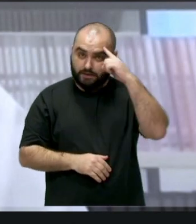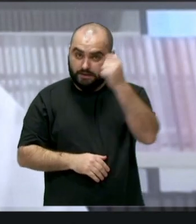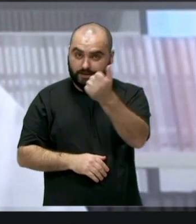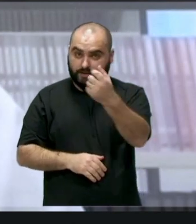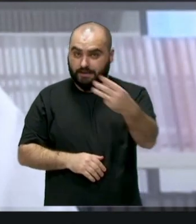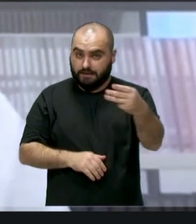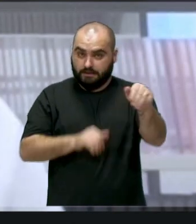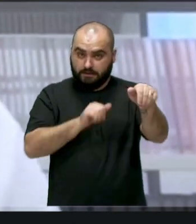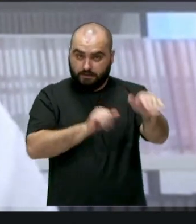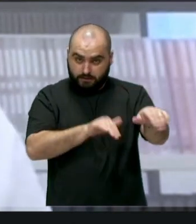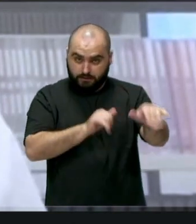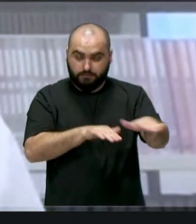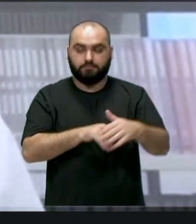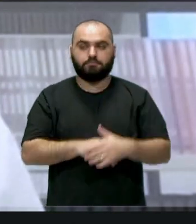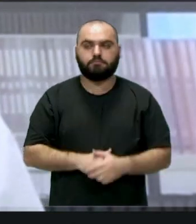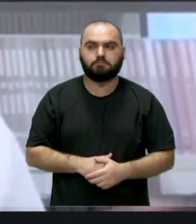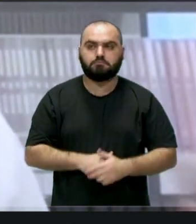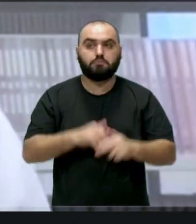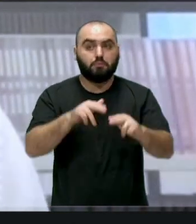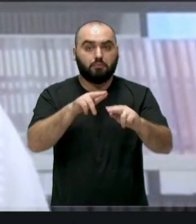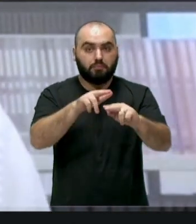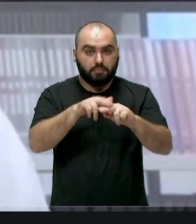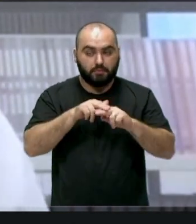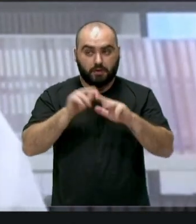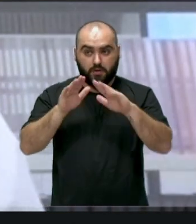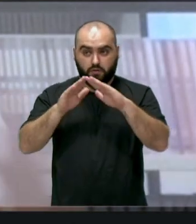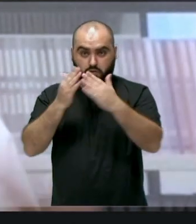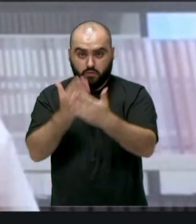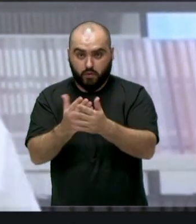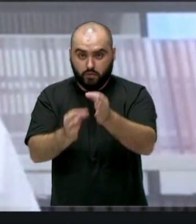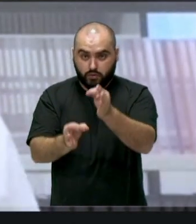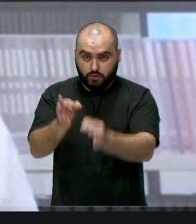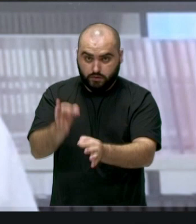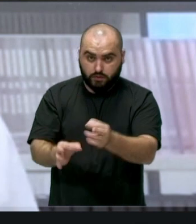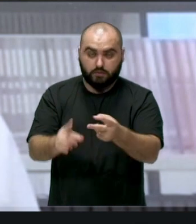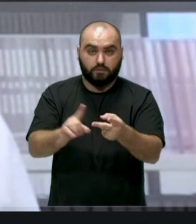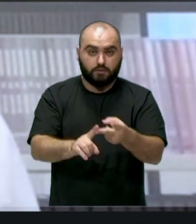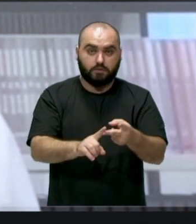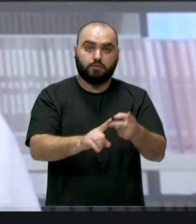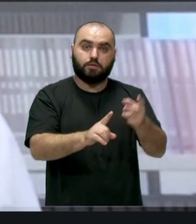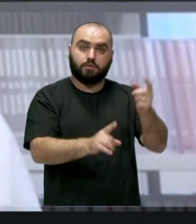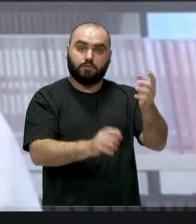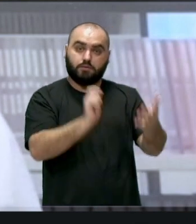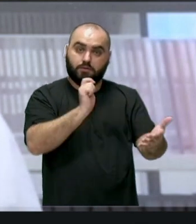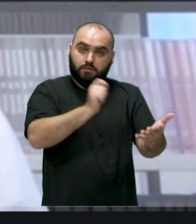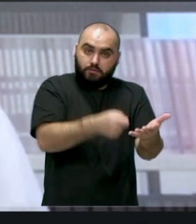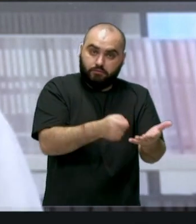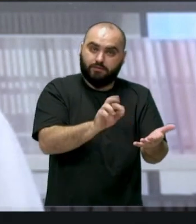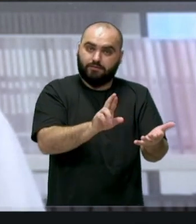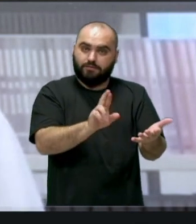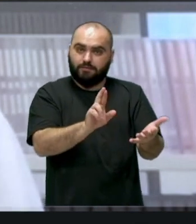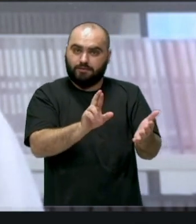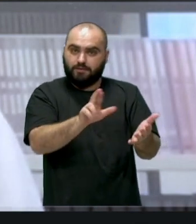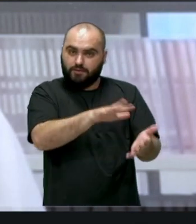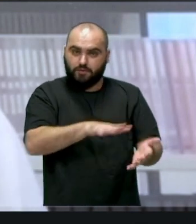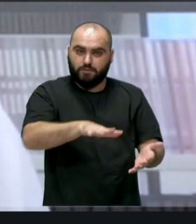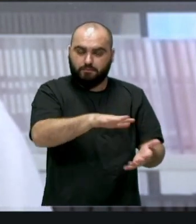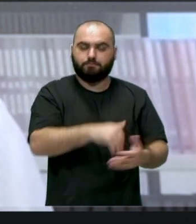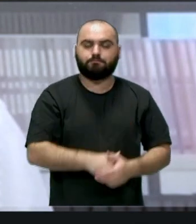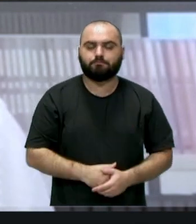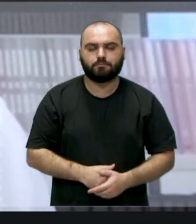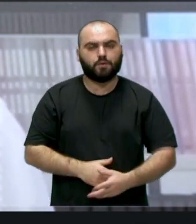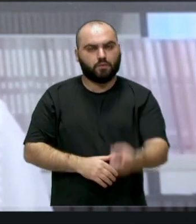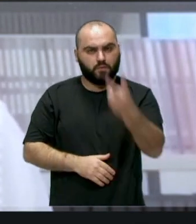setembro. Então, nós tivemos, tanto a Escola Judiciária quanto o Tribunal Regional como um todo, duas estratégias. A